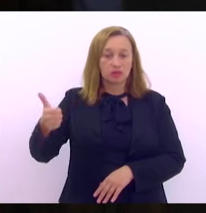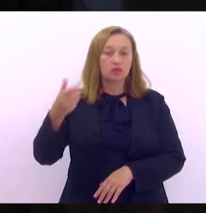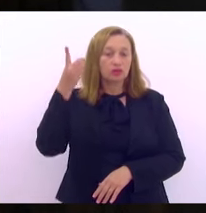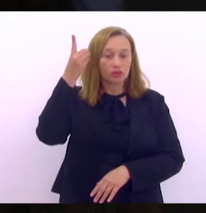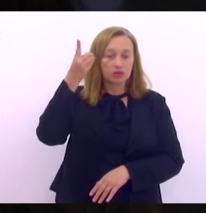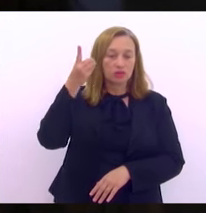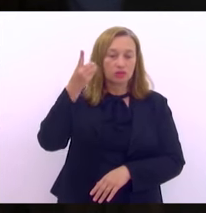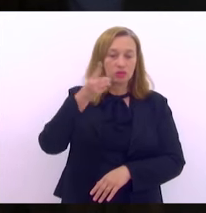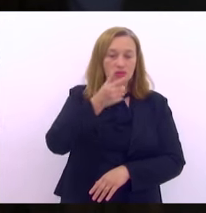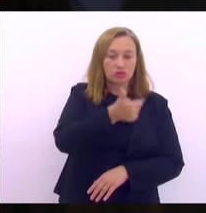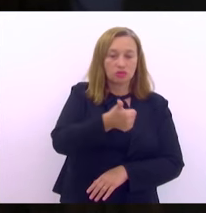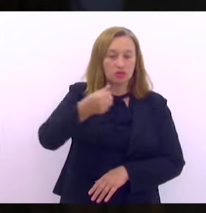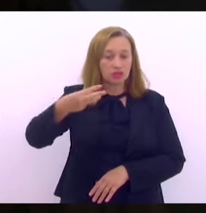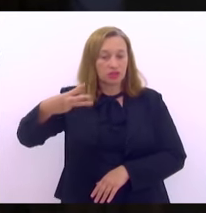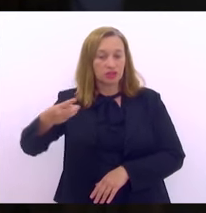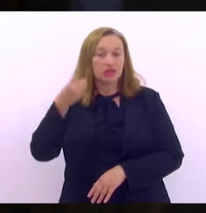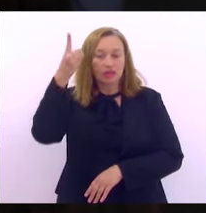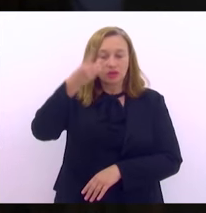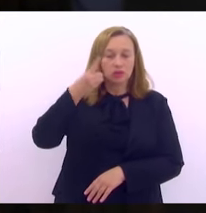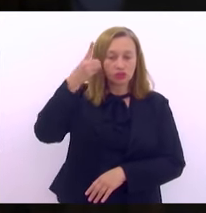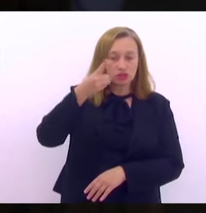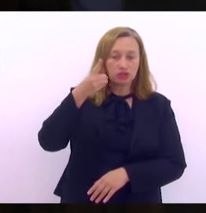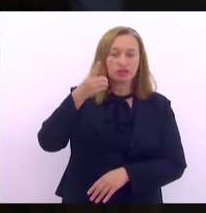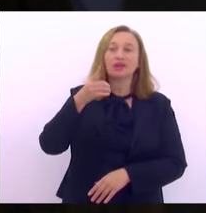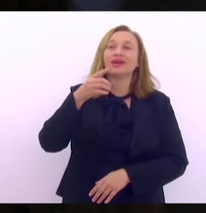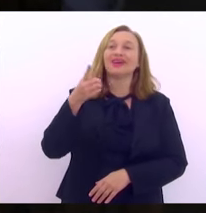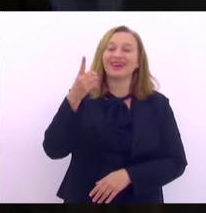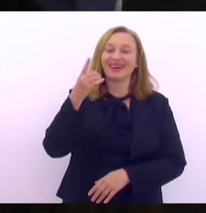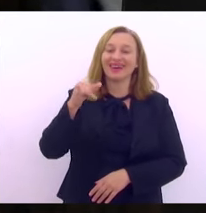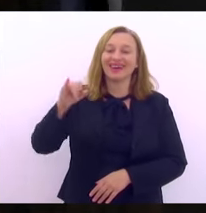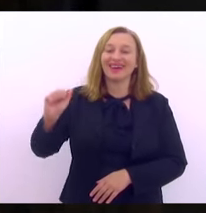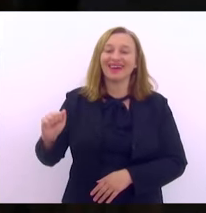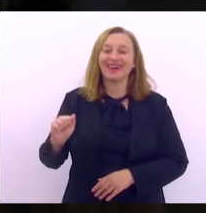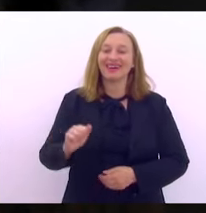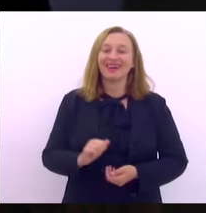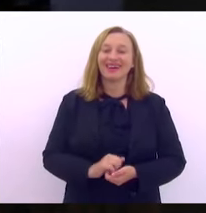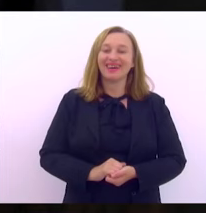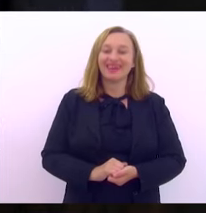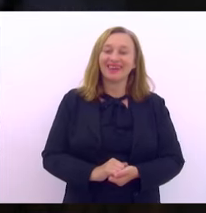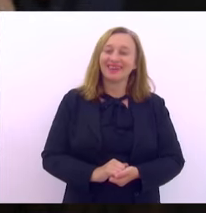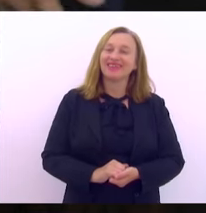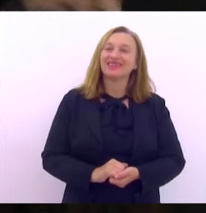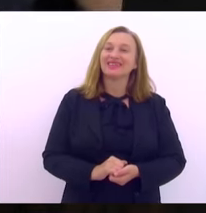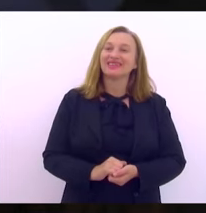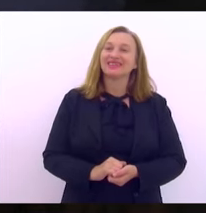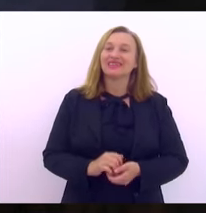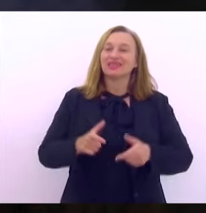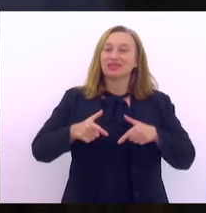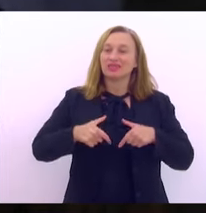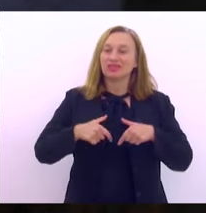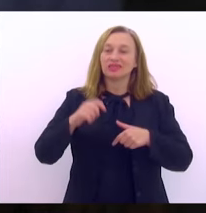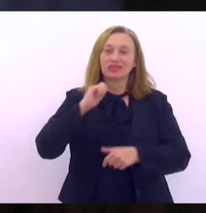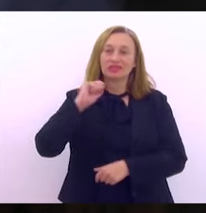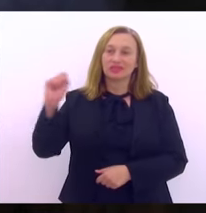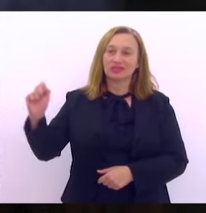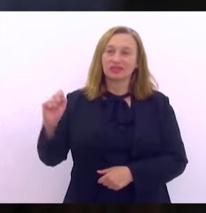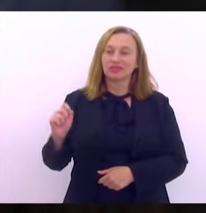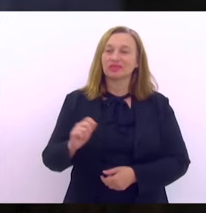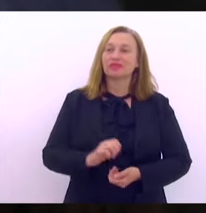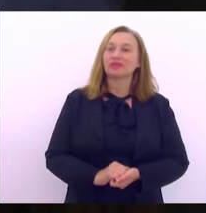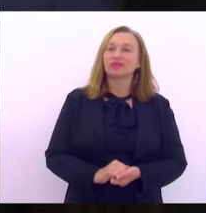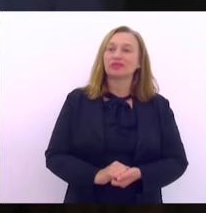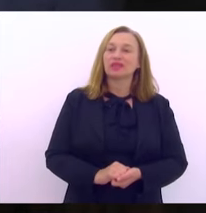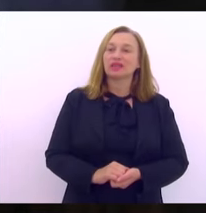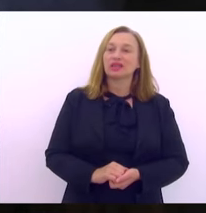311/2023, de autoria da deputada Índia Armelau, que concede a medalha Tiradentes e seu respectivo diploma ao ilustríssimo